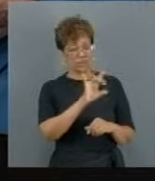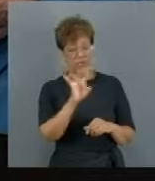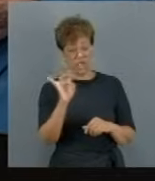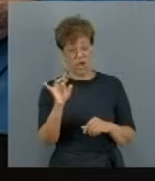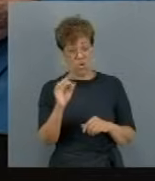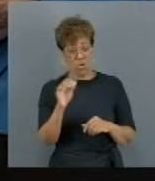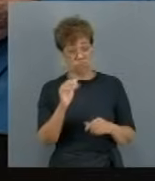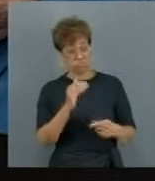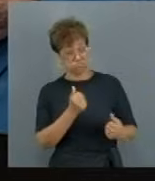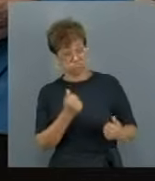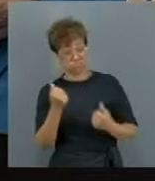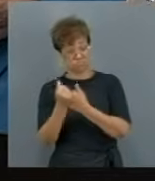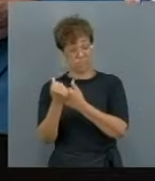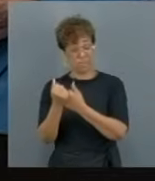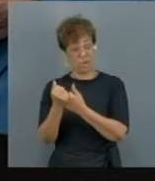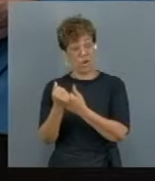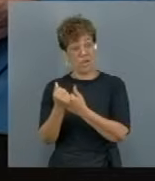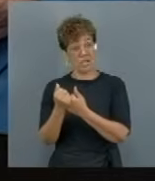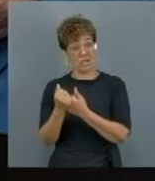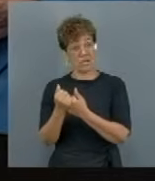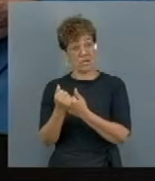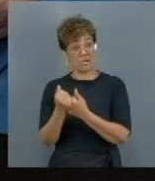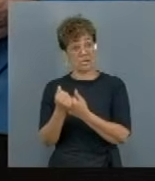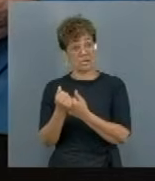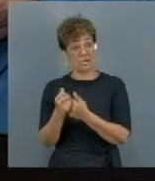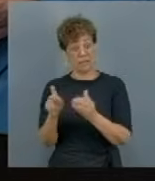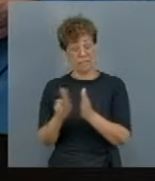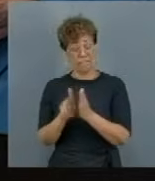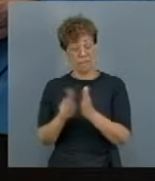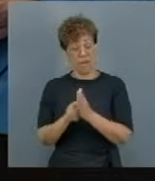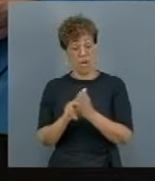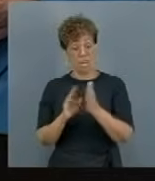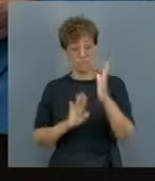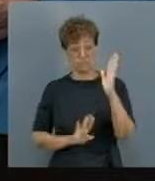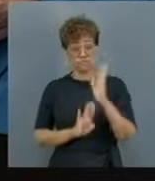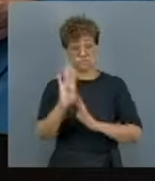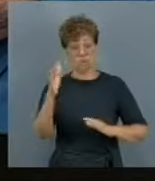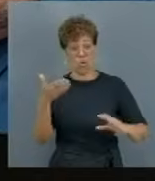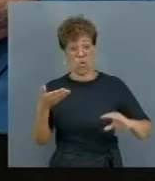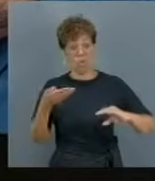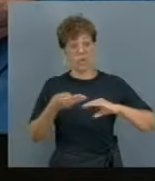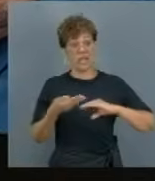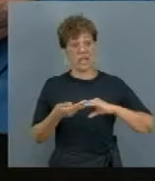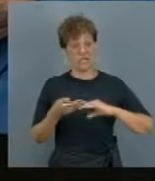corrobora, legislando e ultrapassando o Congresso Nacional,